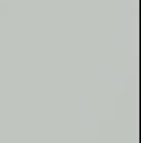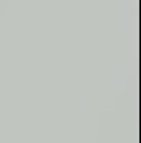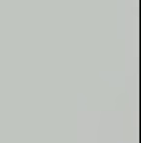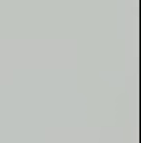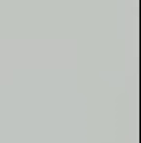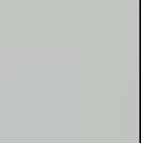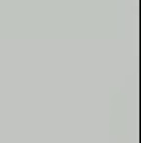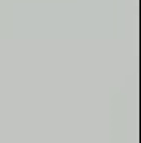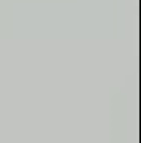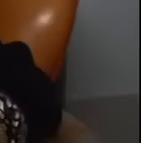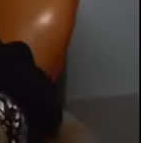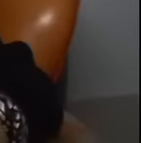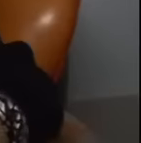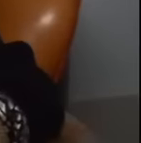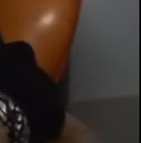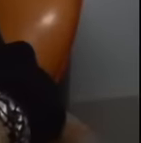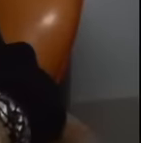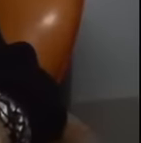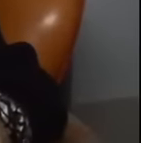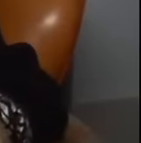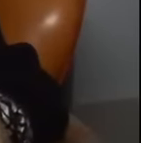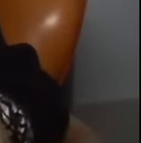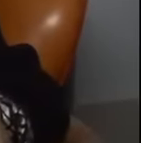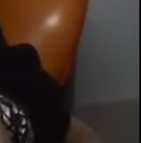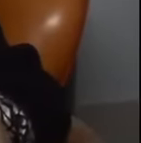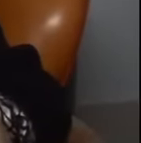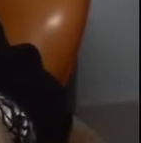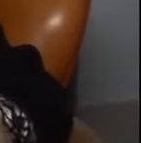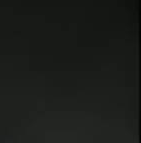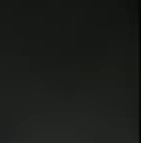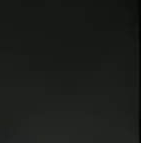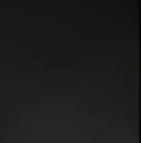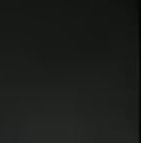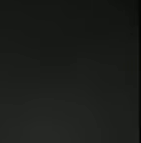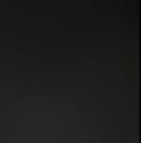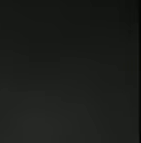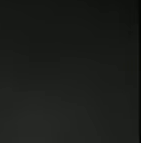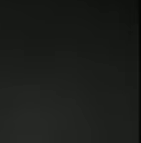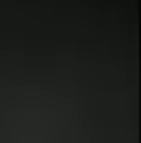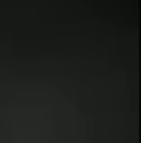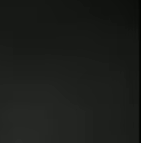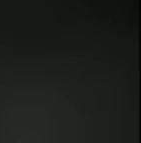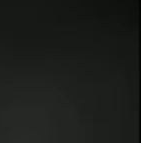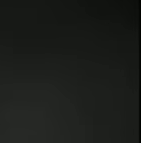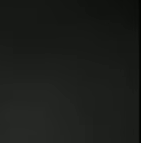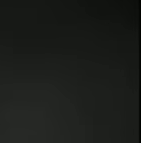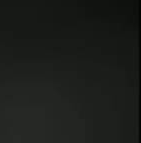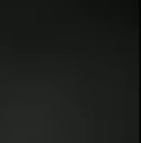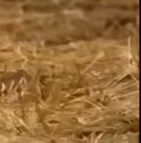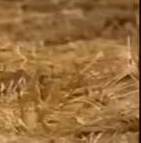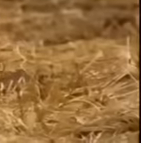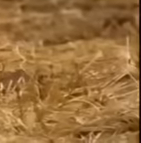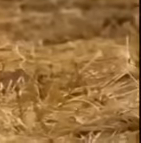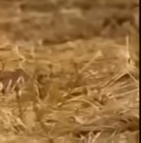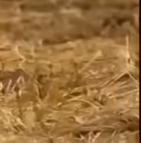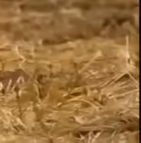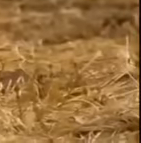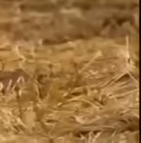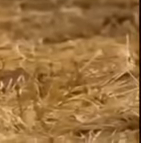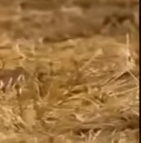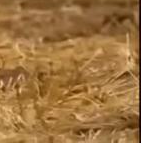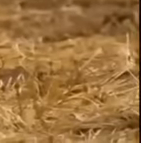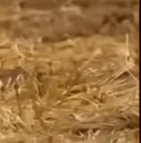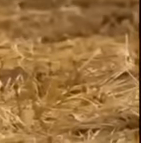Aqui estou, gente. Sou, não sou, show, gente.